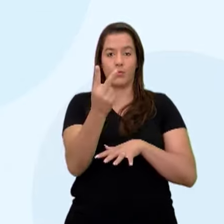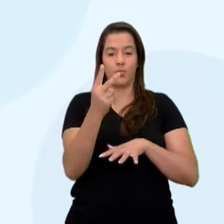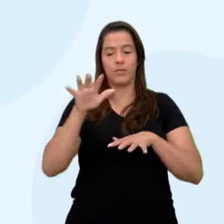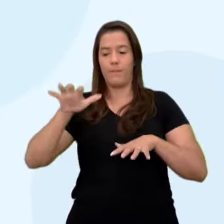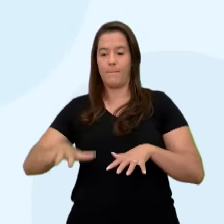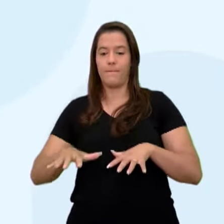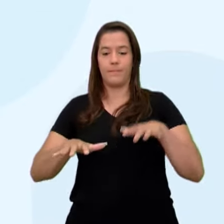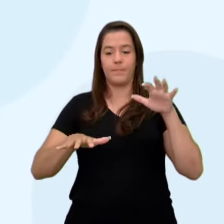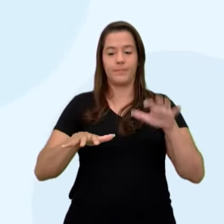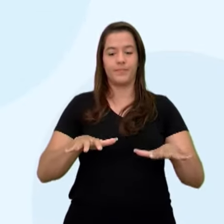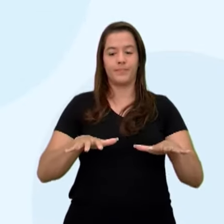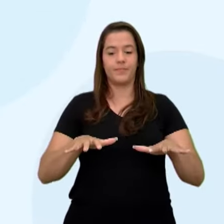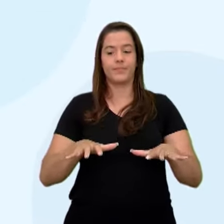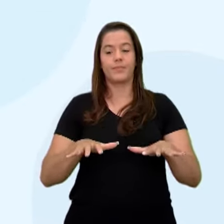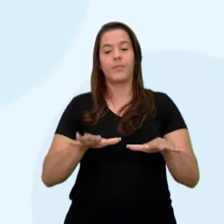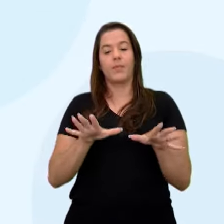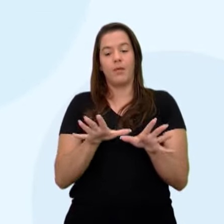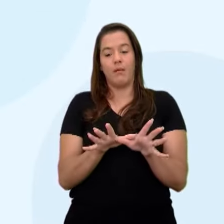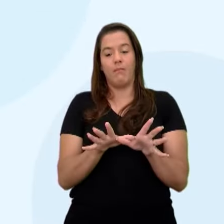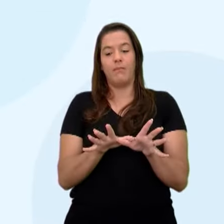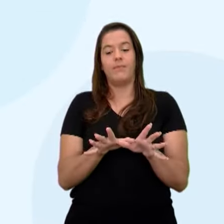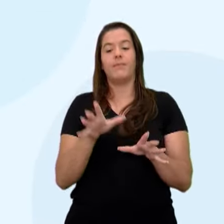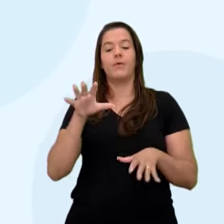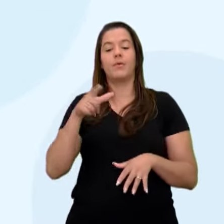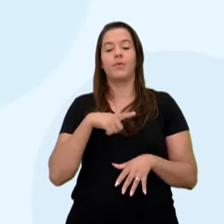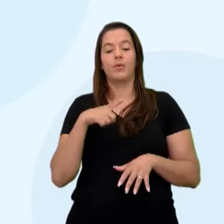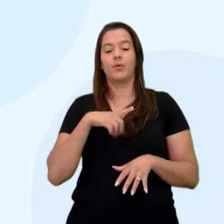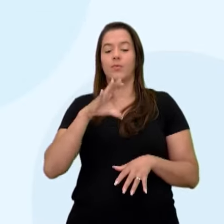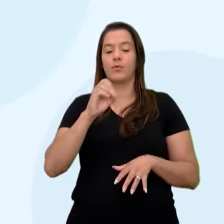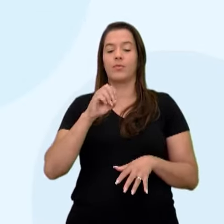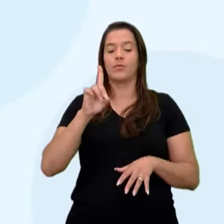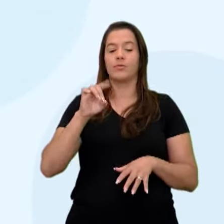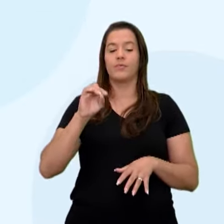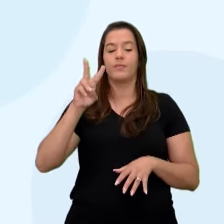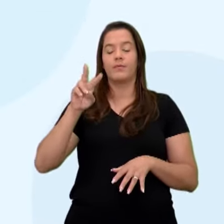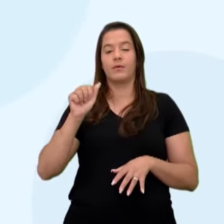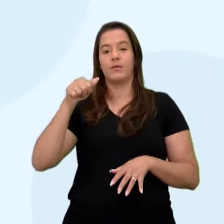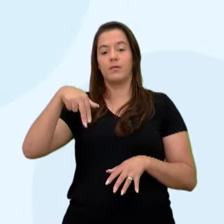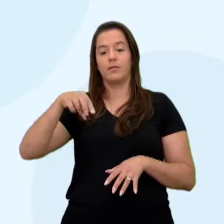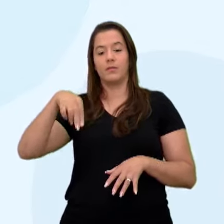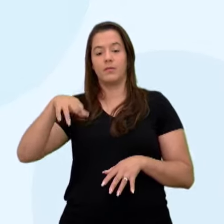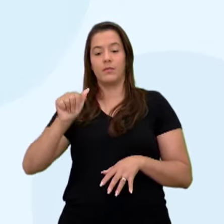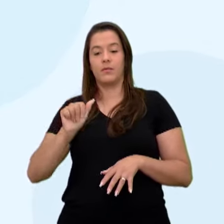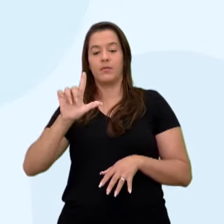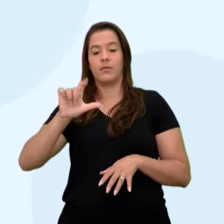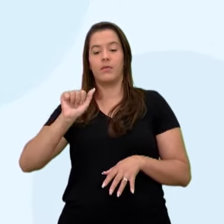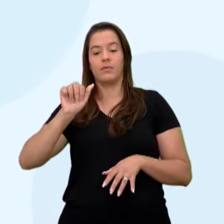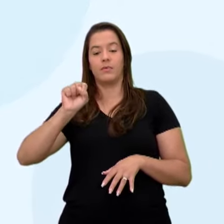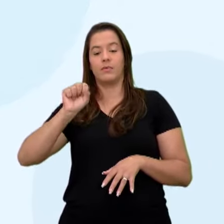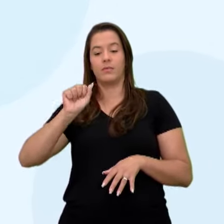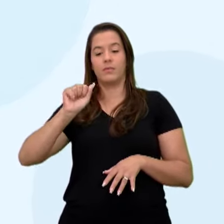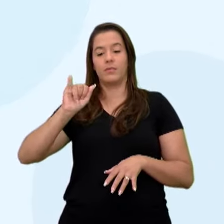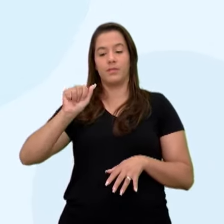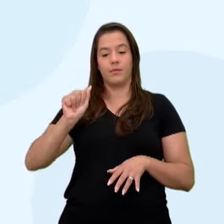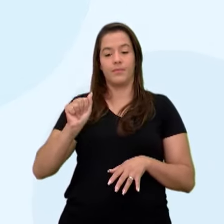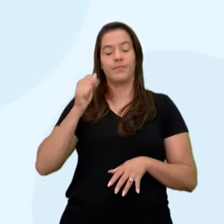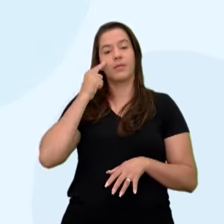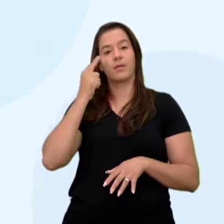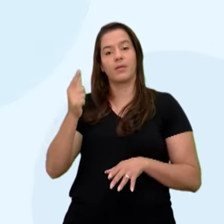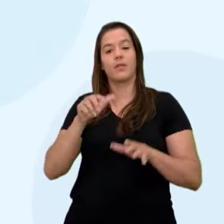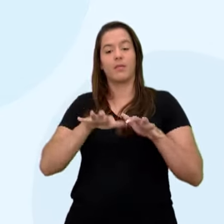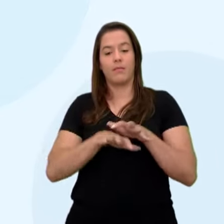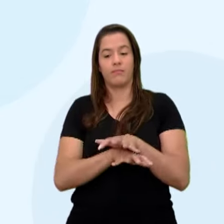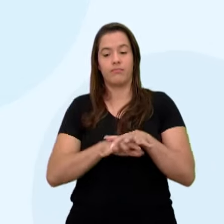partes, Gondwana e Laurásia. Daí em diante, as partes foram sendo fragmentadas até assumirem